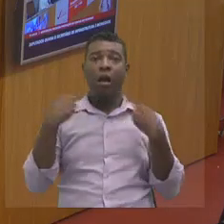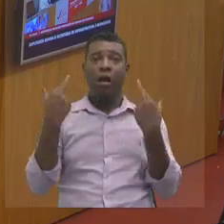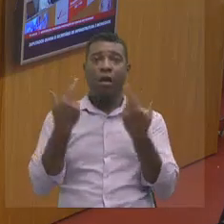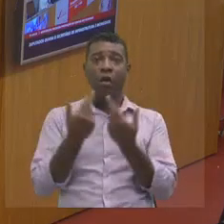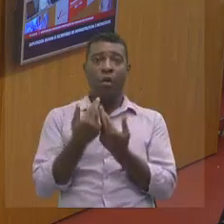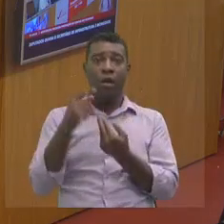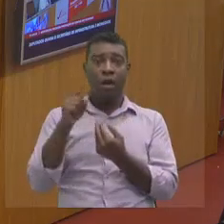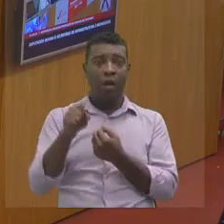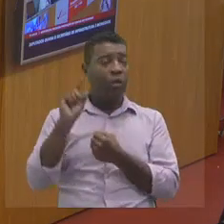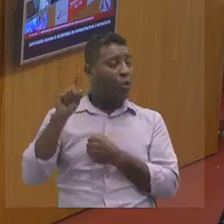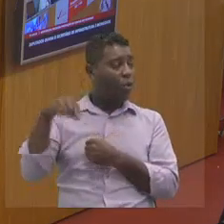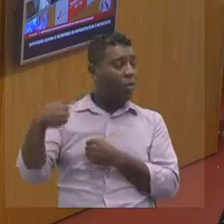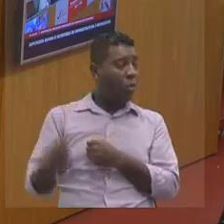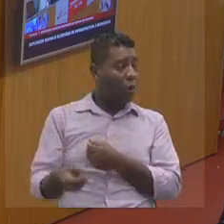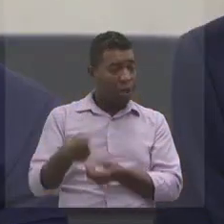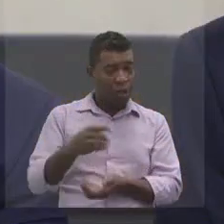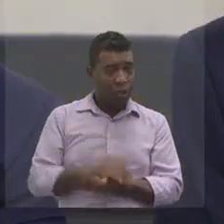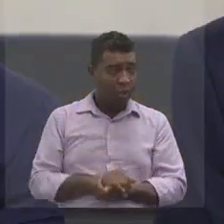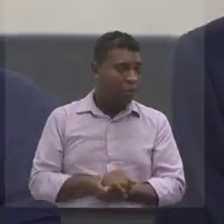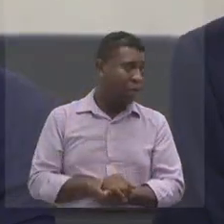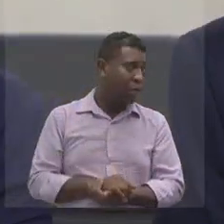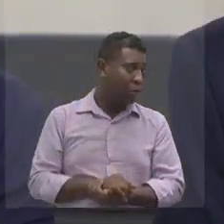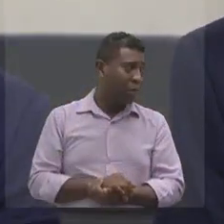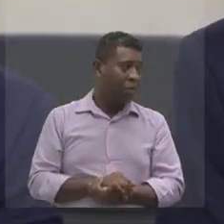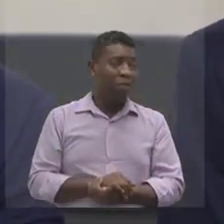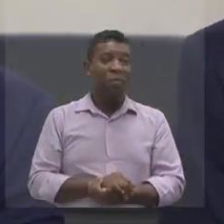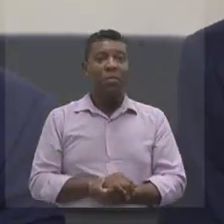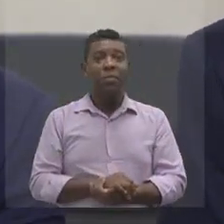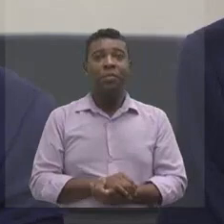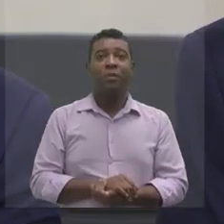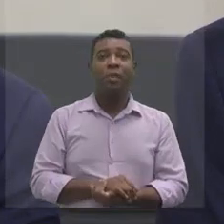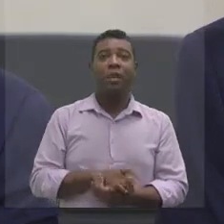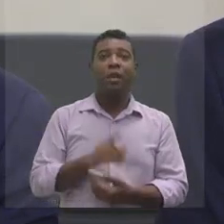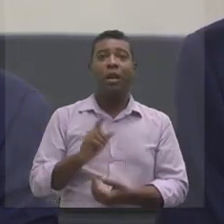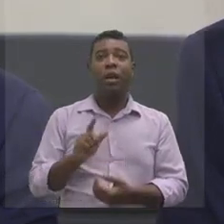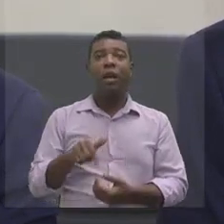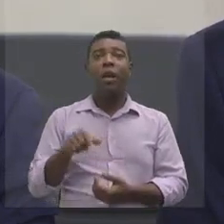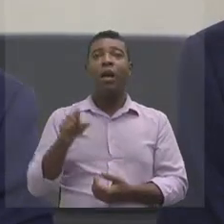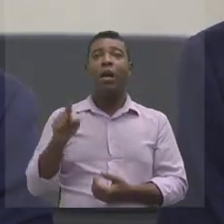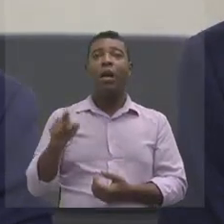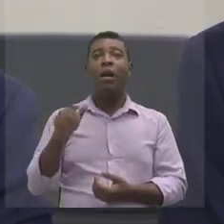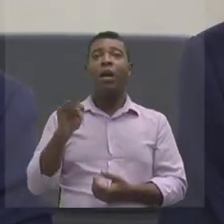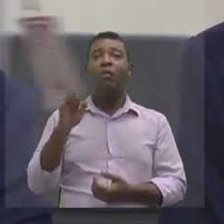escrito da fundação próximo escrito